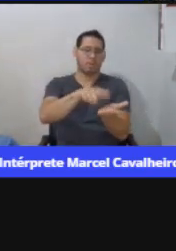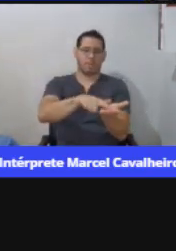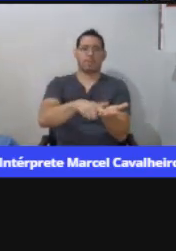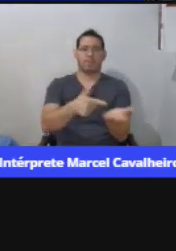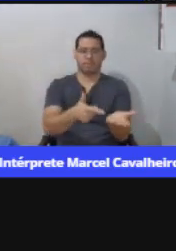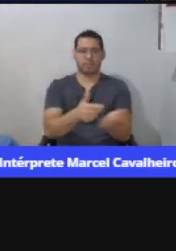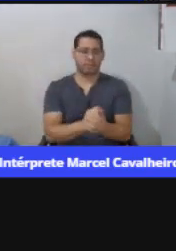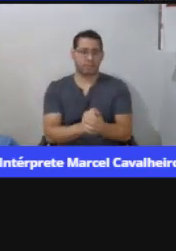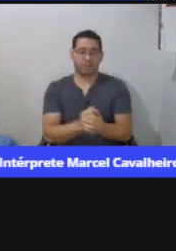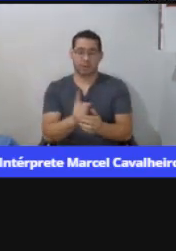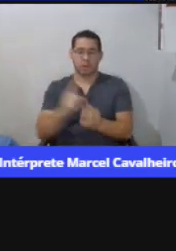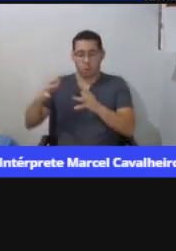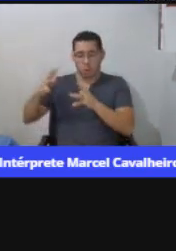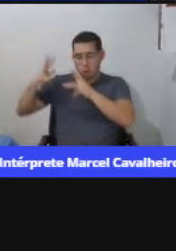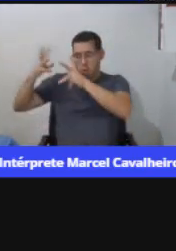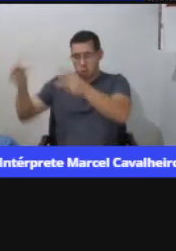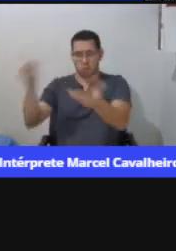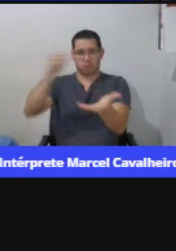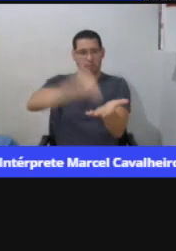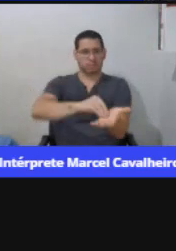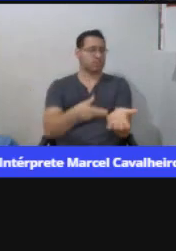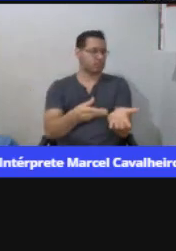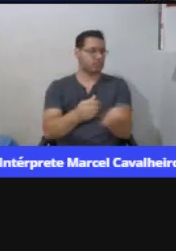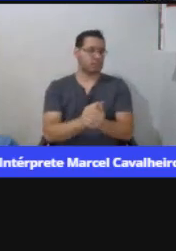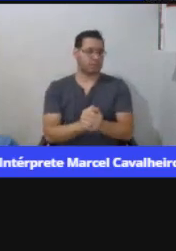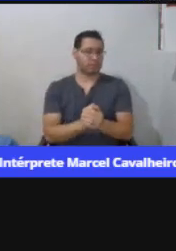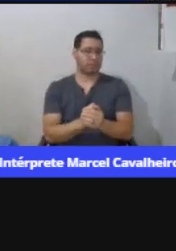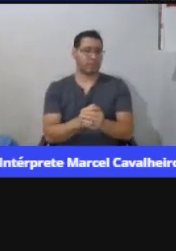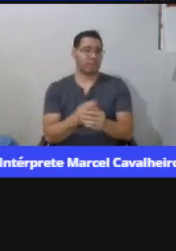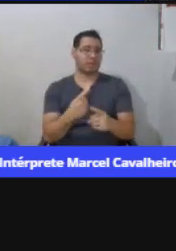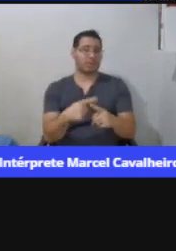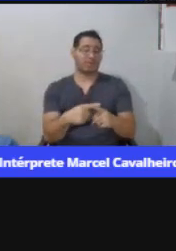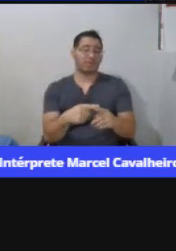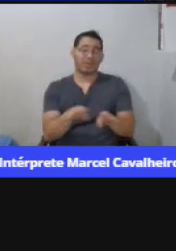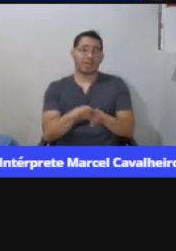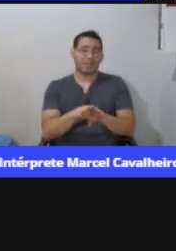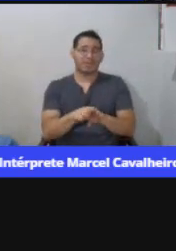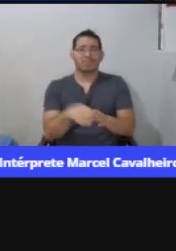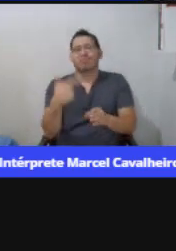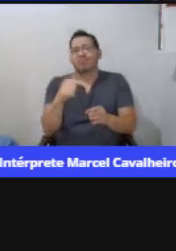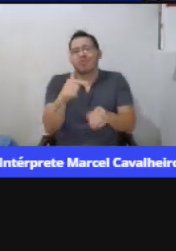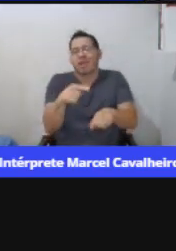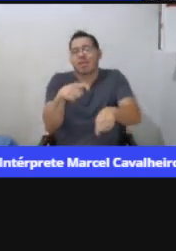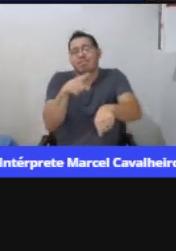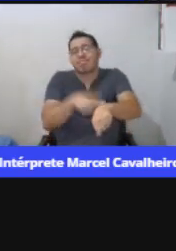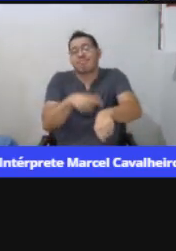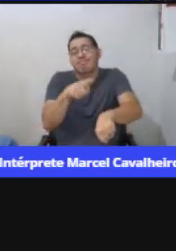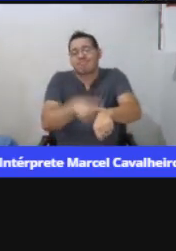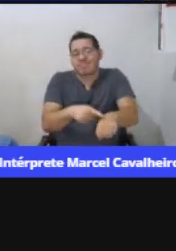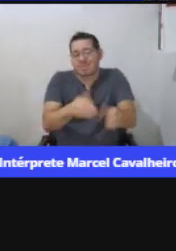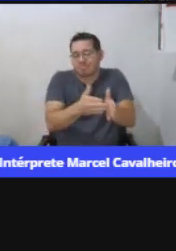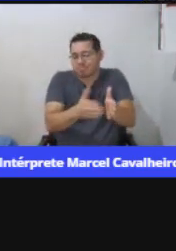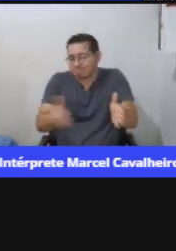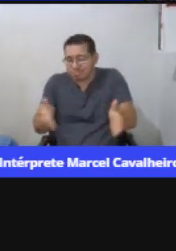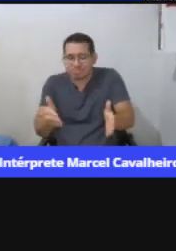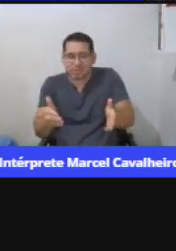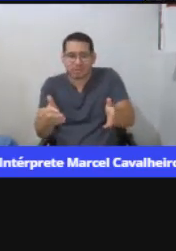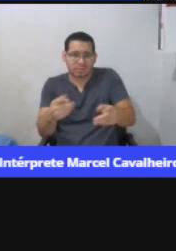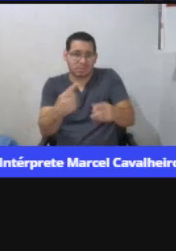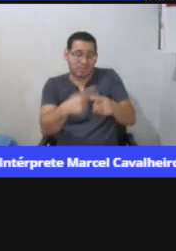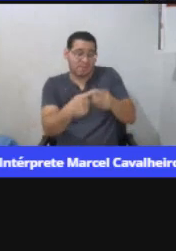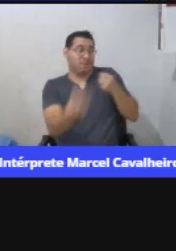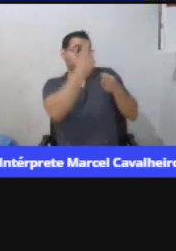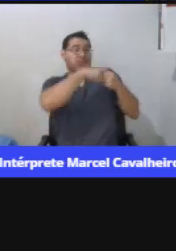circunstancial e não todas. Primeiro que nós não vamos ter esse tempo para poder retomar as habilidades do ano anterior